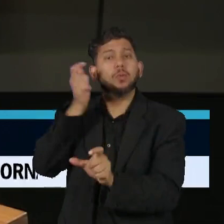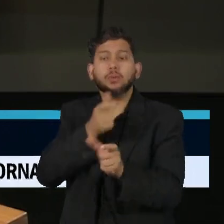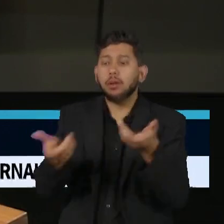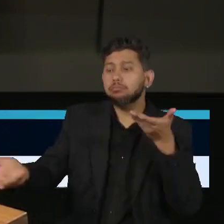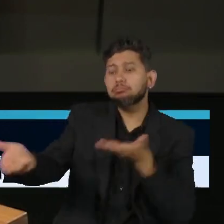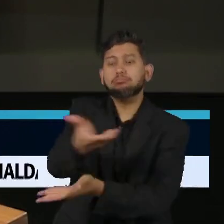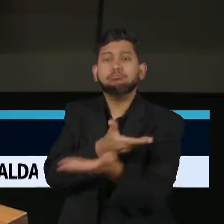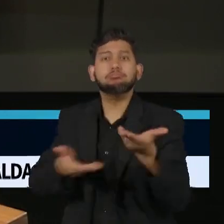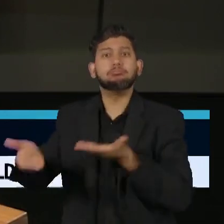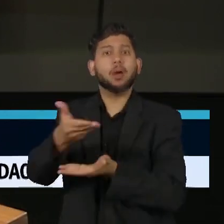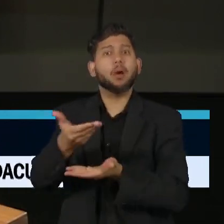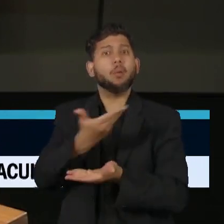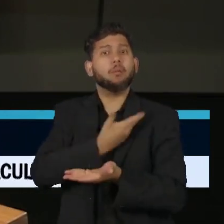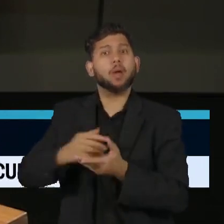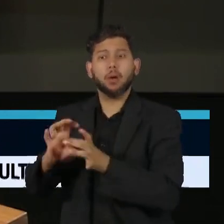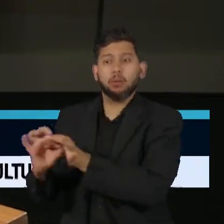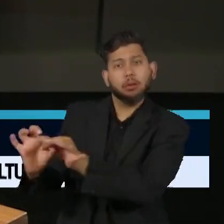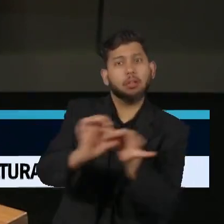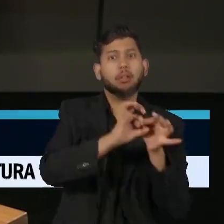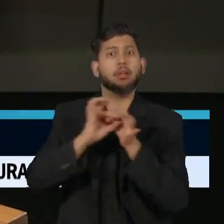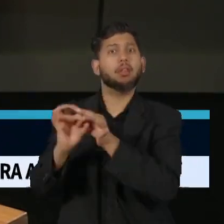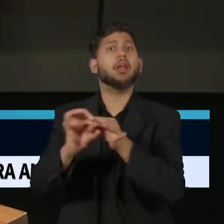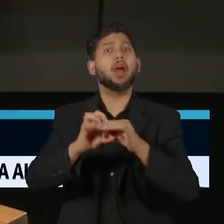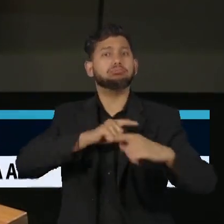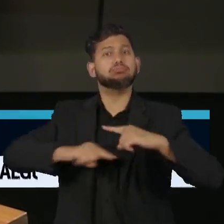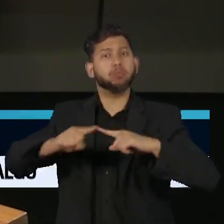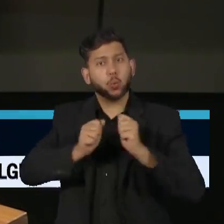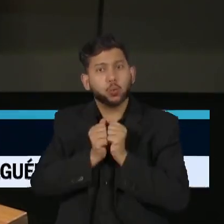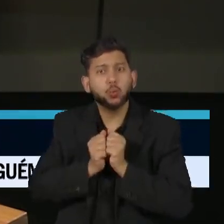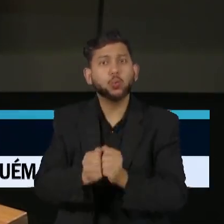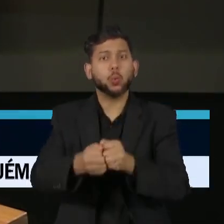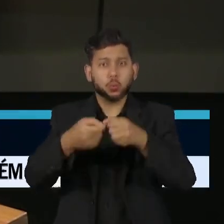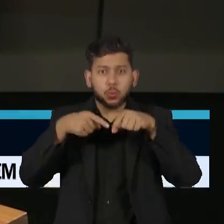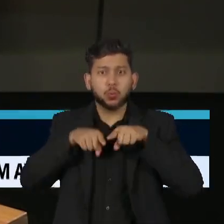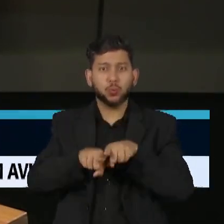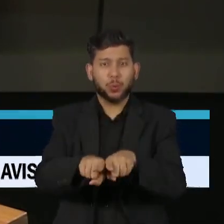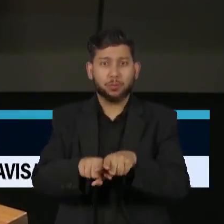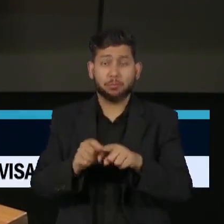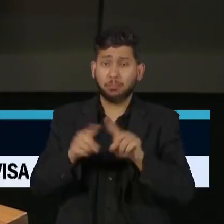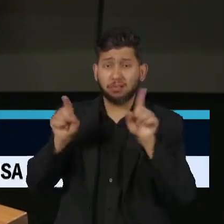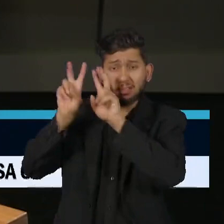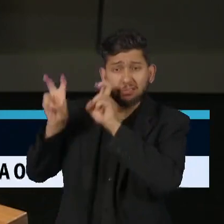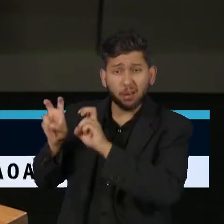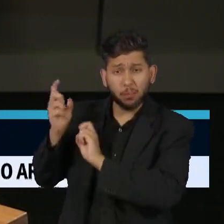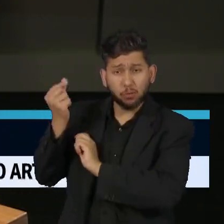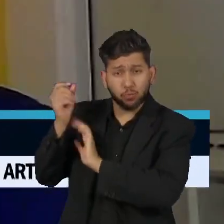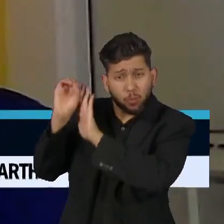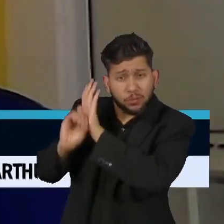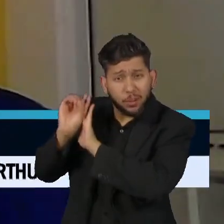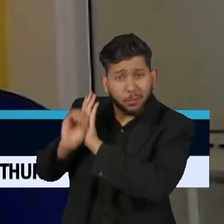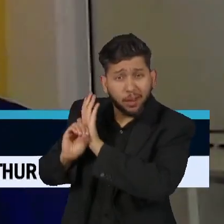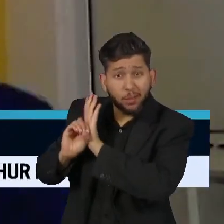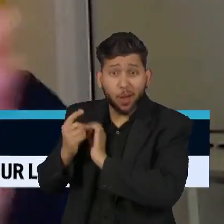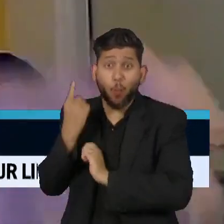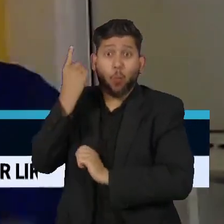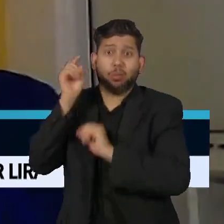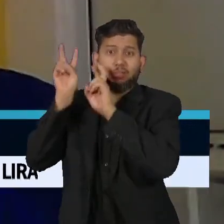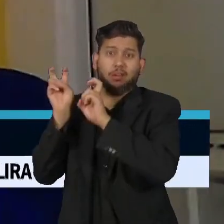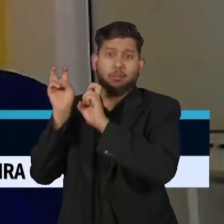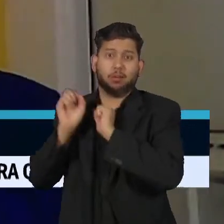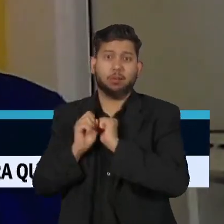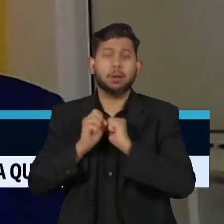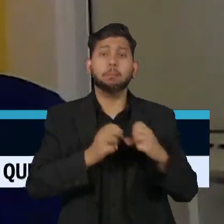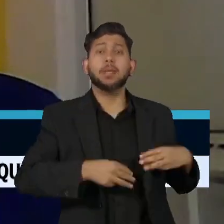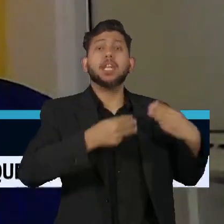e governe junto. Né? A grande questão é que o orçamento é uma delas. Né? A nomeação de ministros é